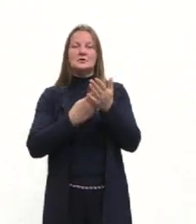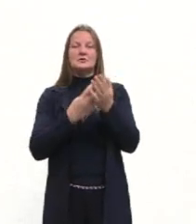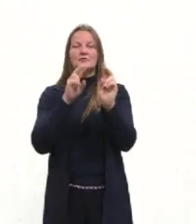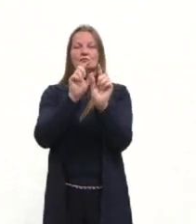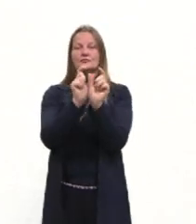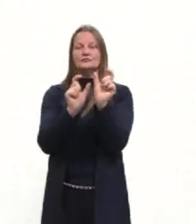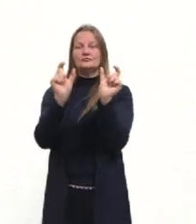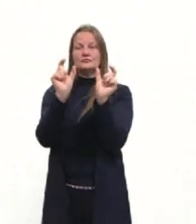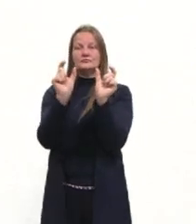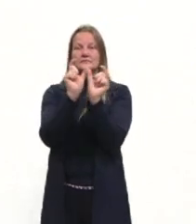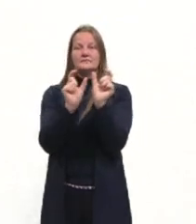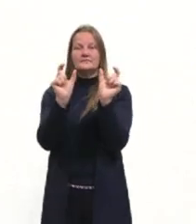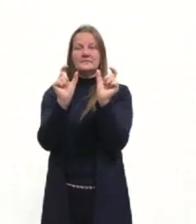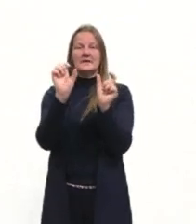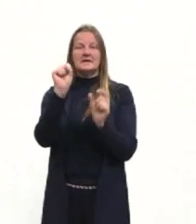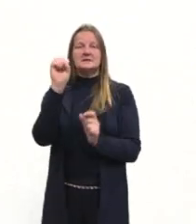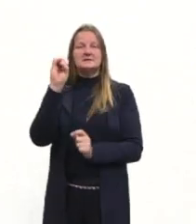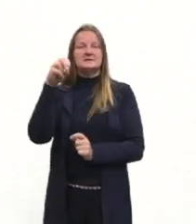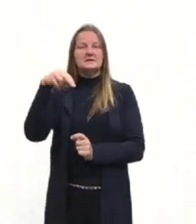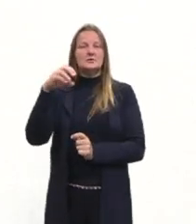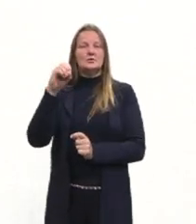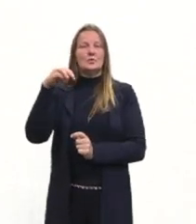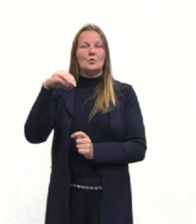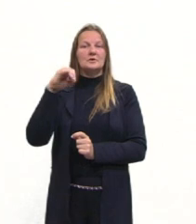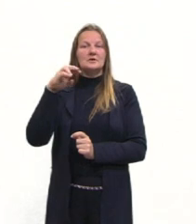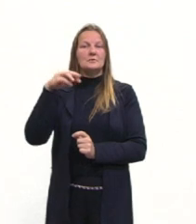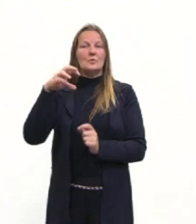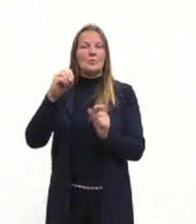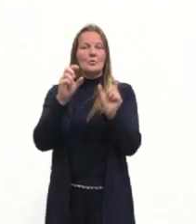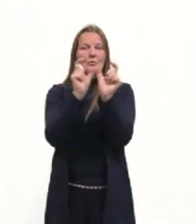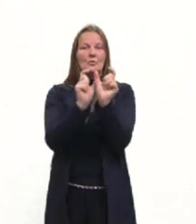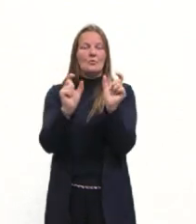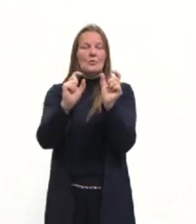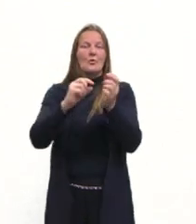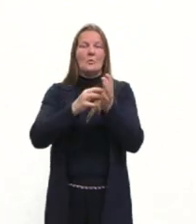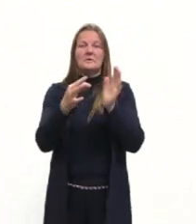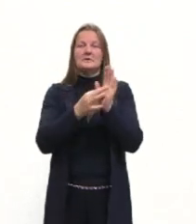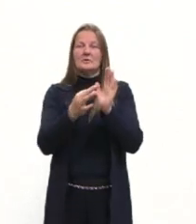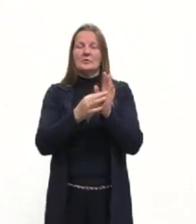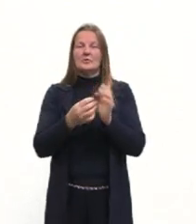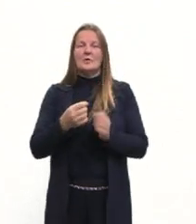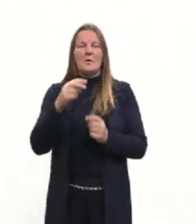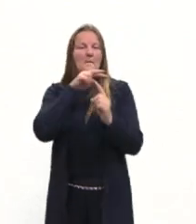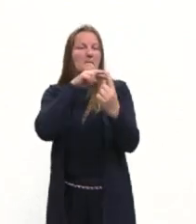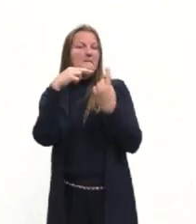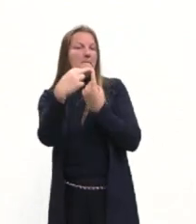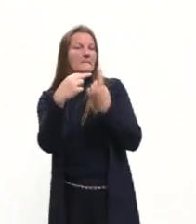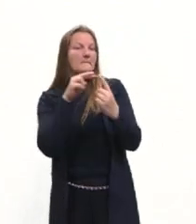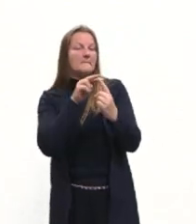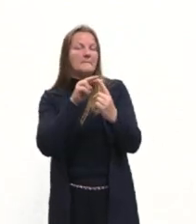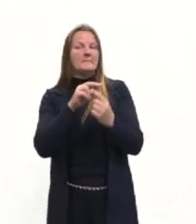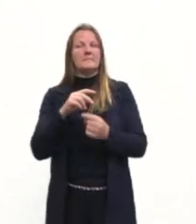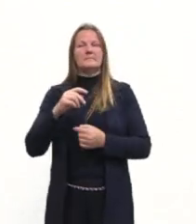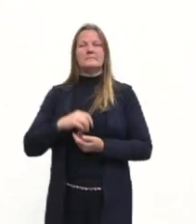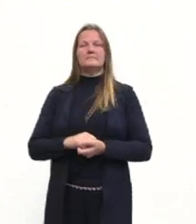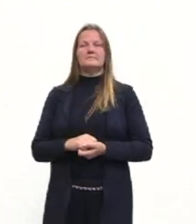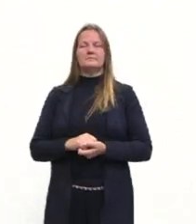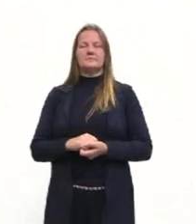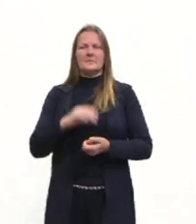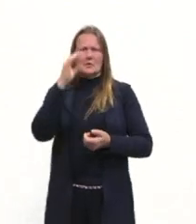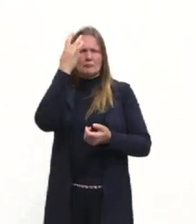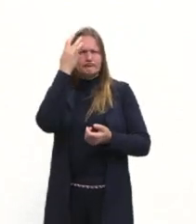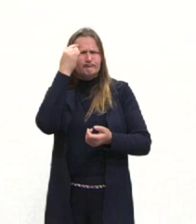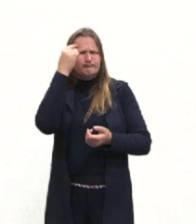porque eu achei interessante a gente pensar o que que pode ser sinônimo de opinião. Ponto de vista, posição,